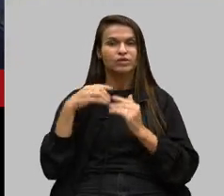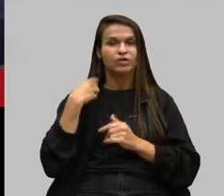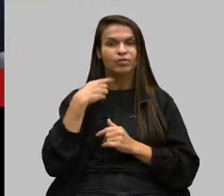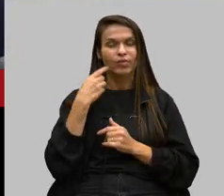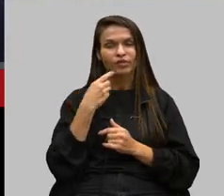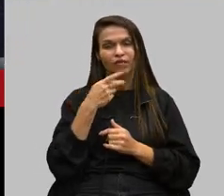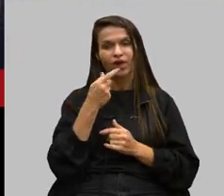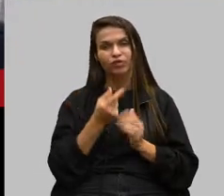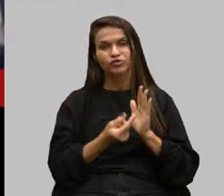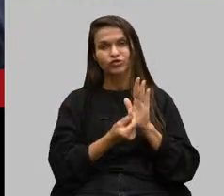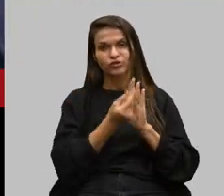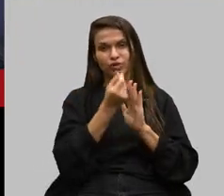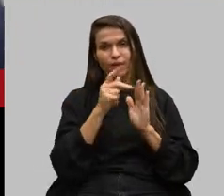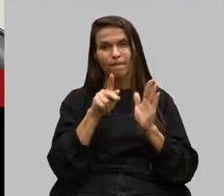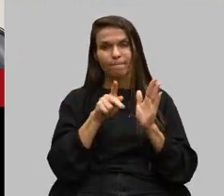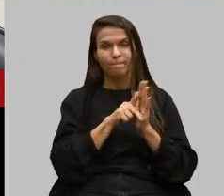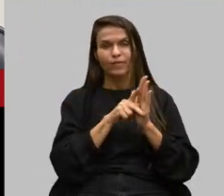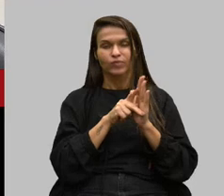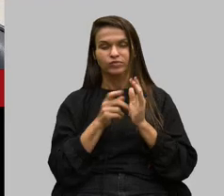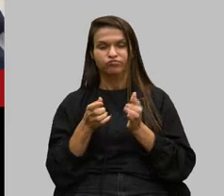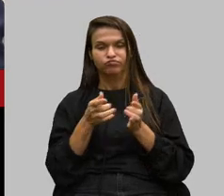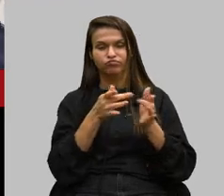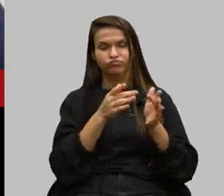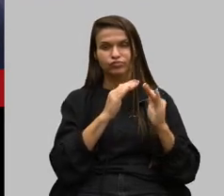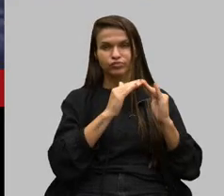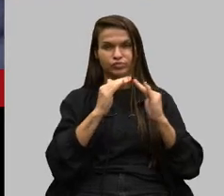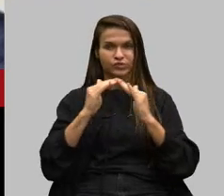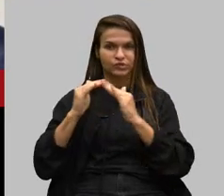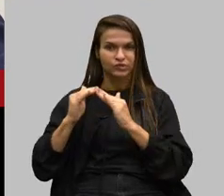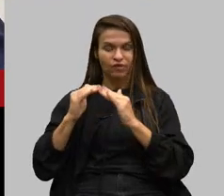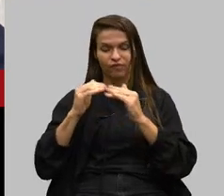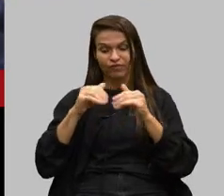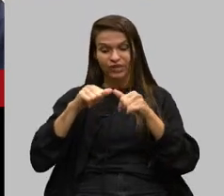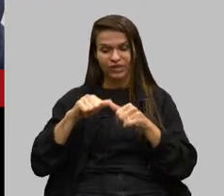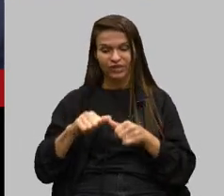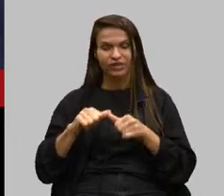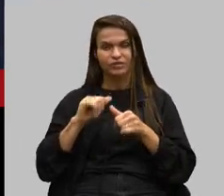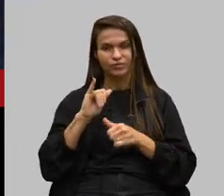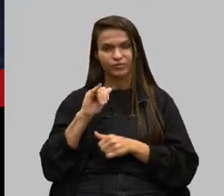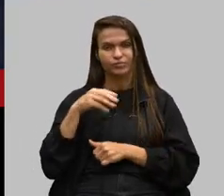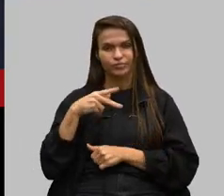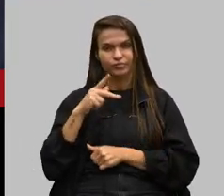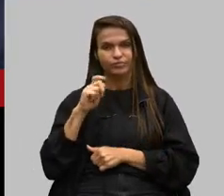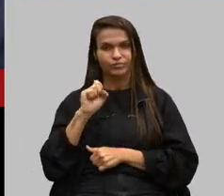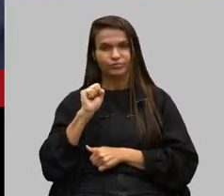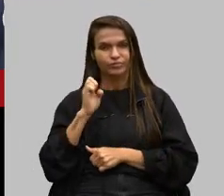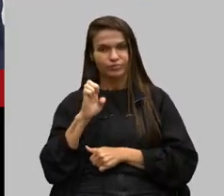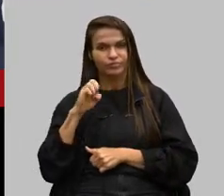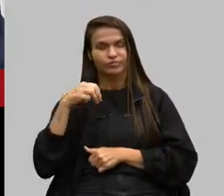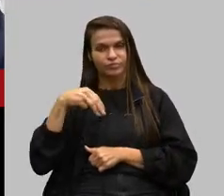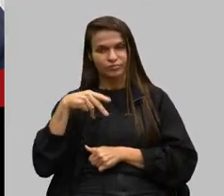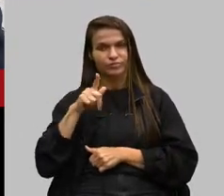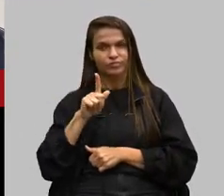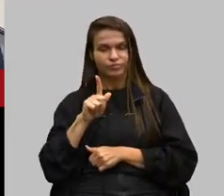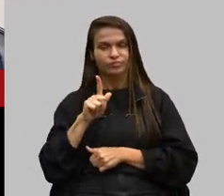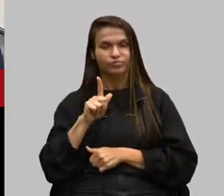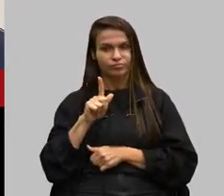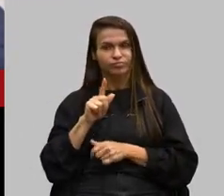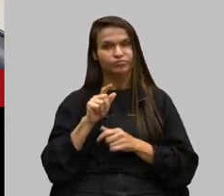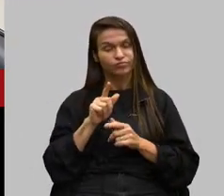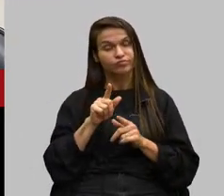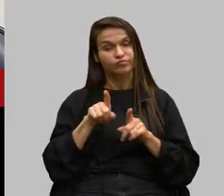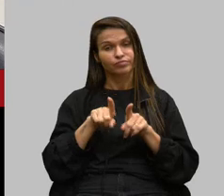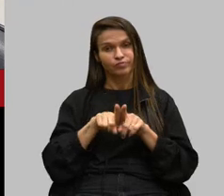adindo da alienação desses Imóveis ficar no ipseng mas este sempre foi o objetivo Mas a gente pode deixar isso lá claro óbvio